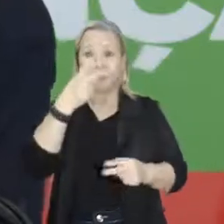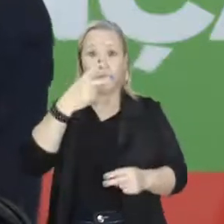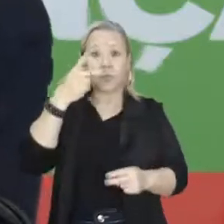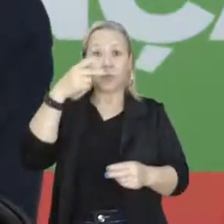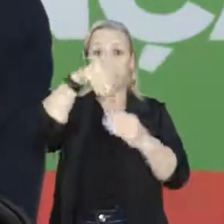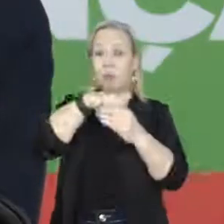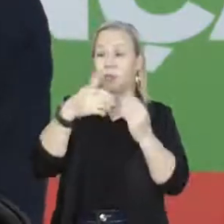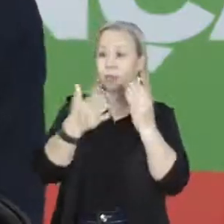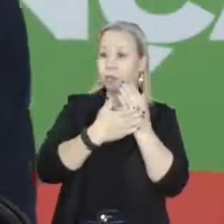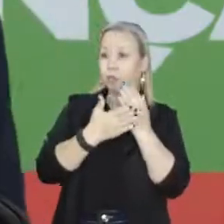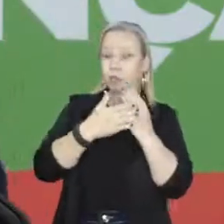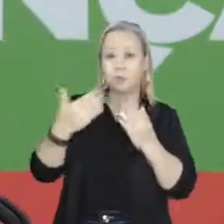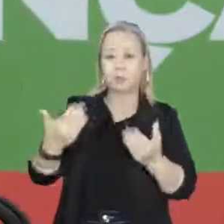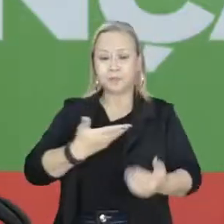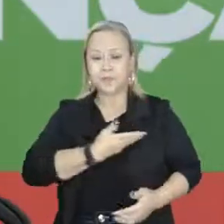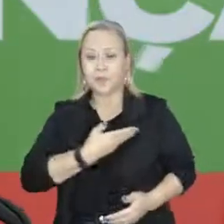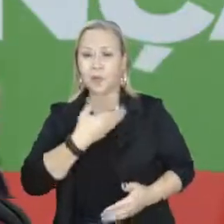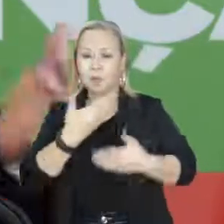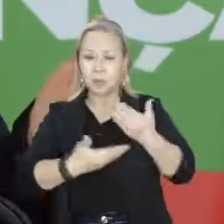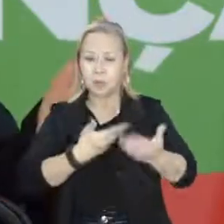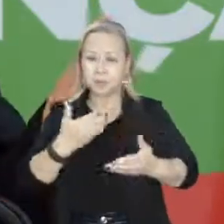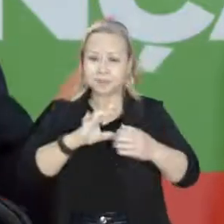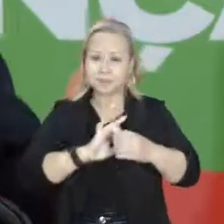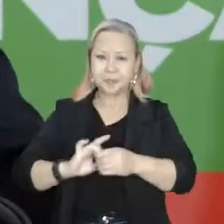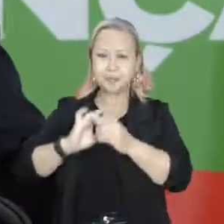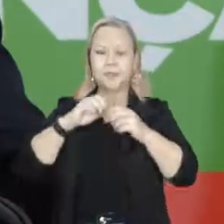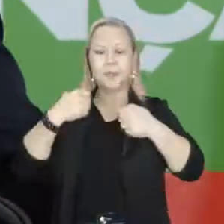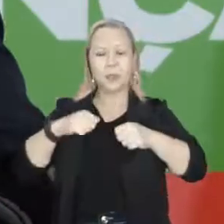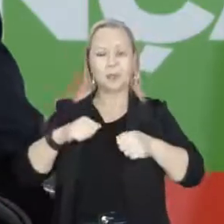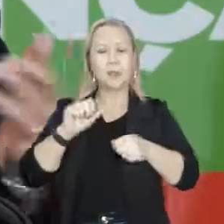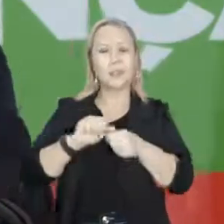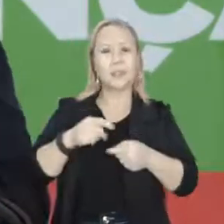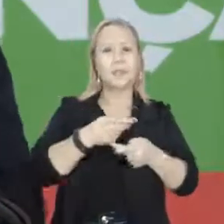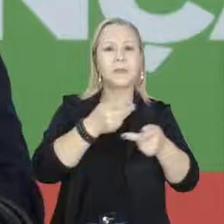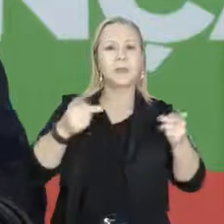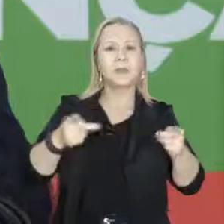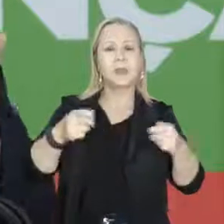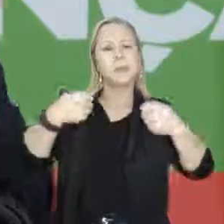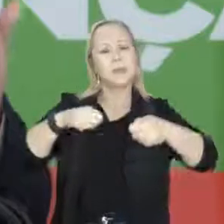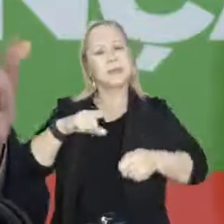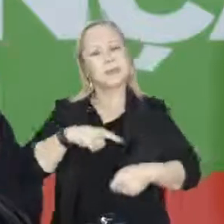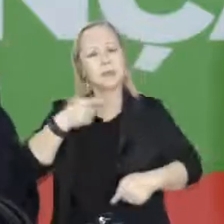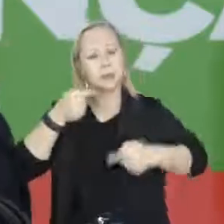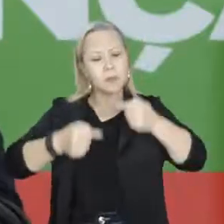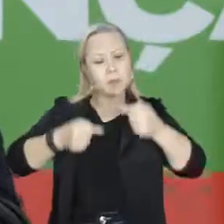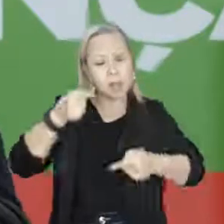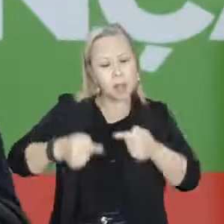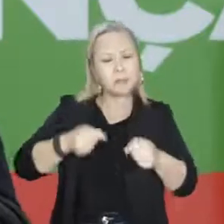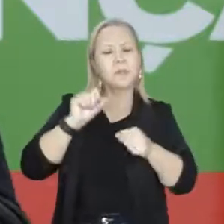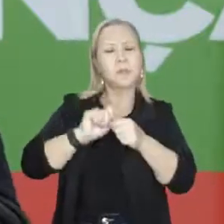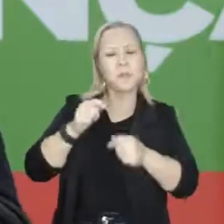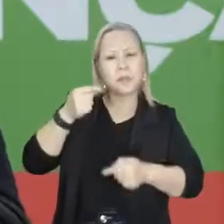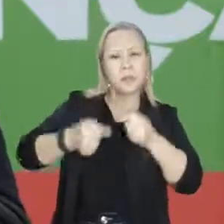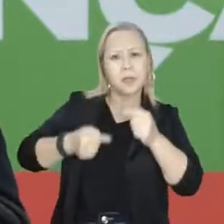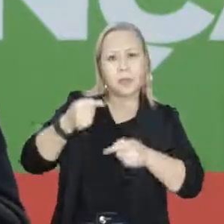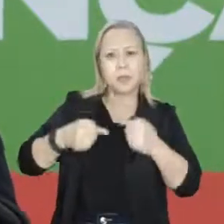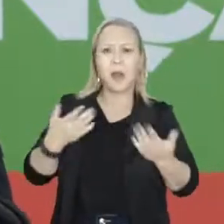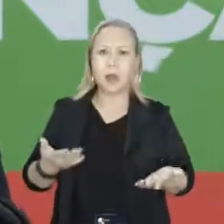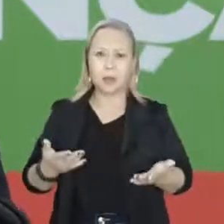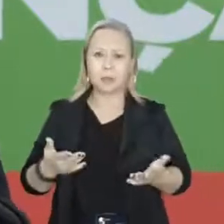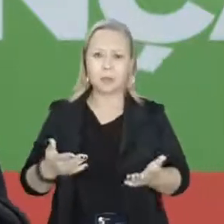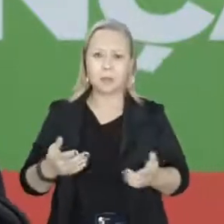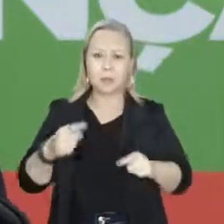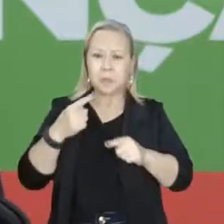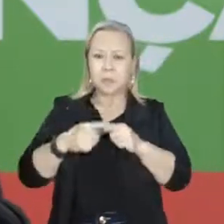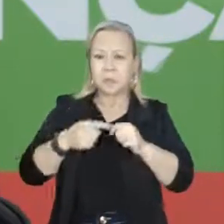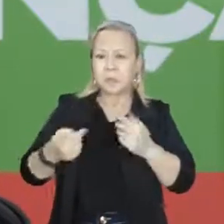aliados, nós vamos ter que fazer uma visita. E tem que ter os debates. E nós vamos fazer o debate com o presidente. Ele anda nervoso. Hoje eu